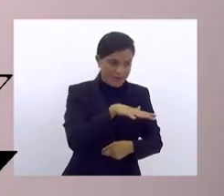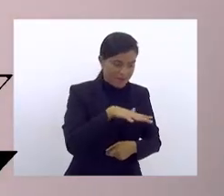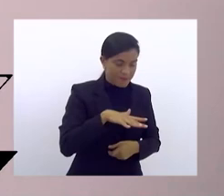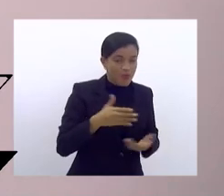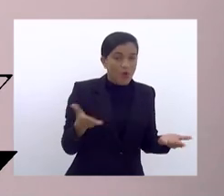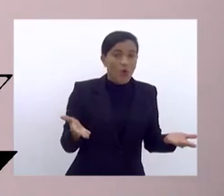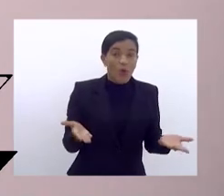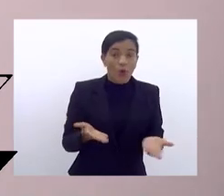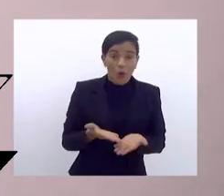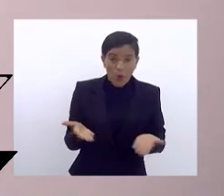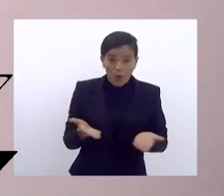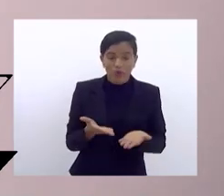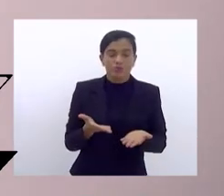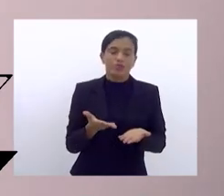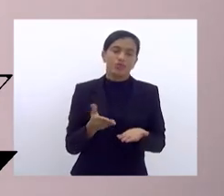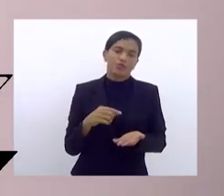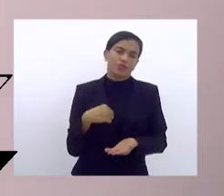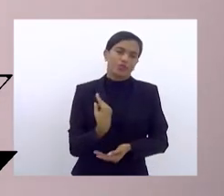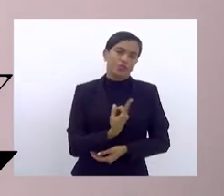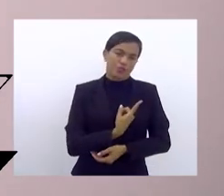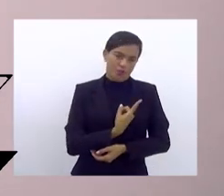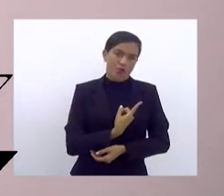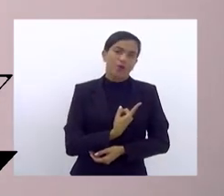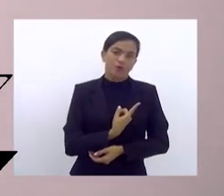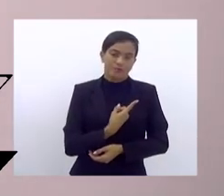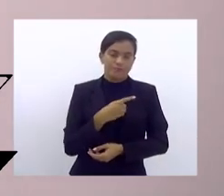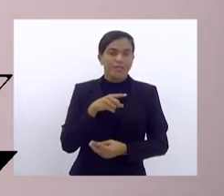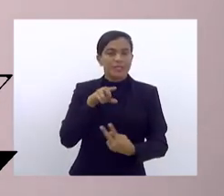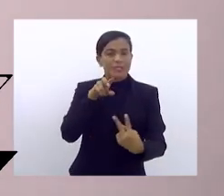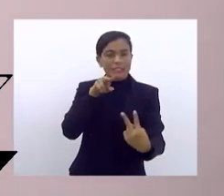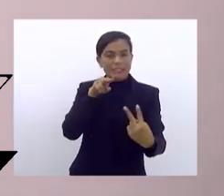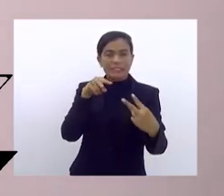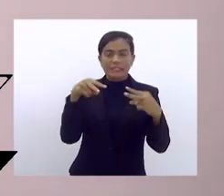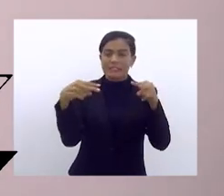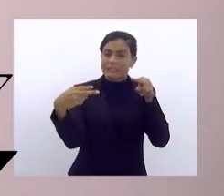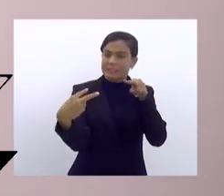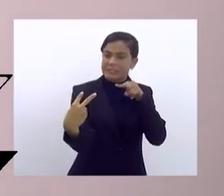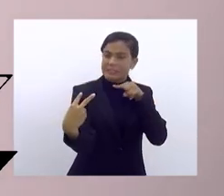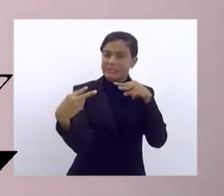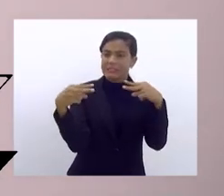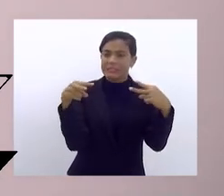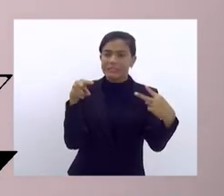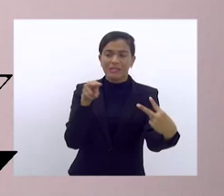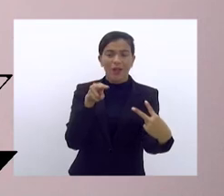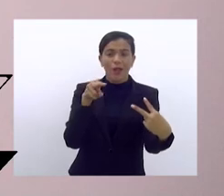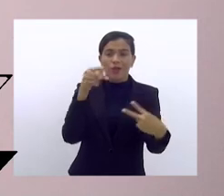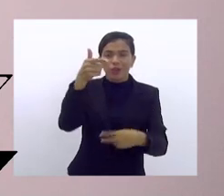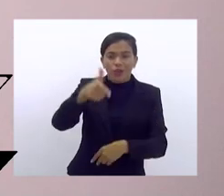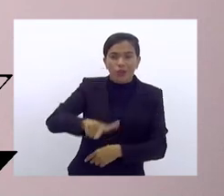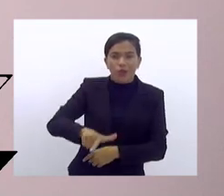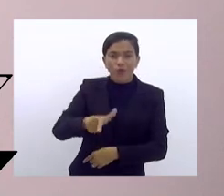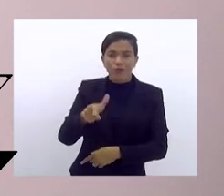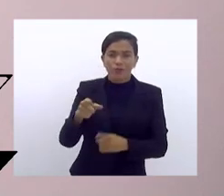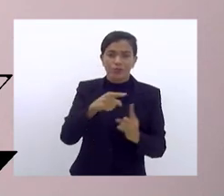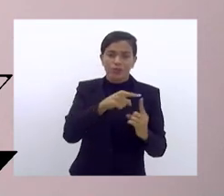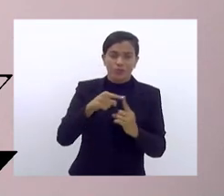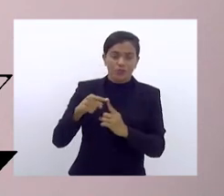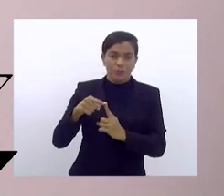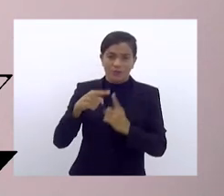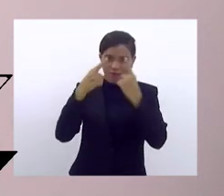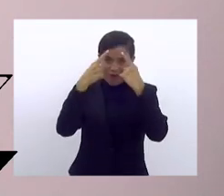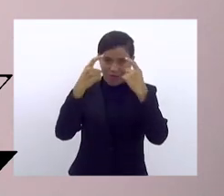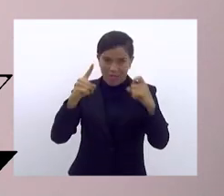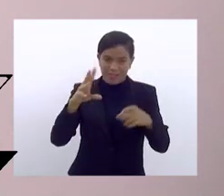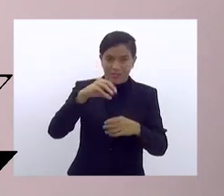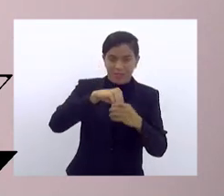hoje nós estamos aqui e os nossos olhares se voltam para mais um tipo de violência letal contra a comunidade escolar